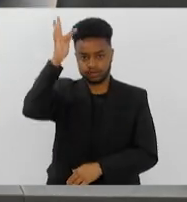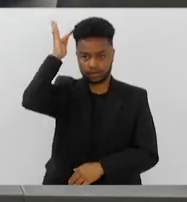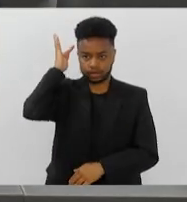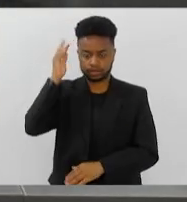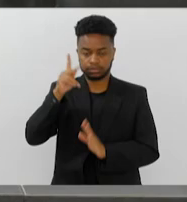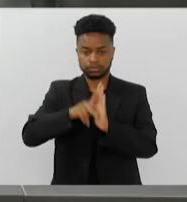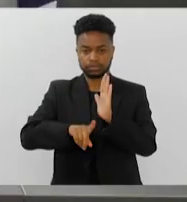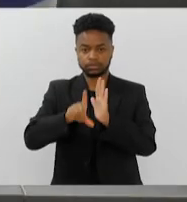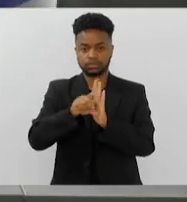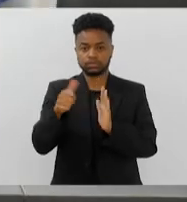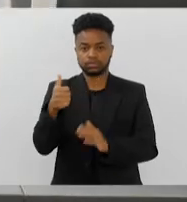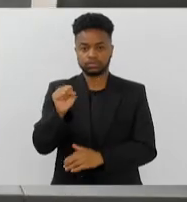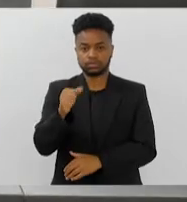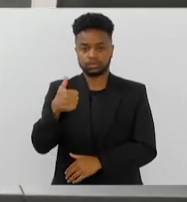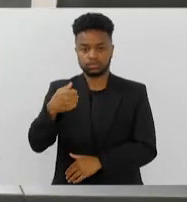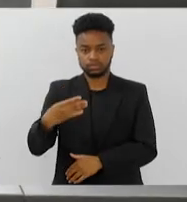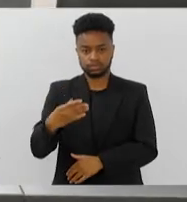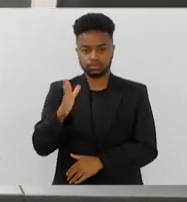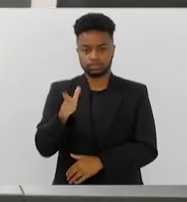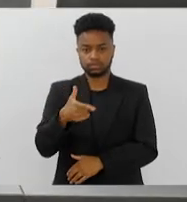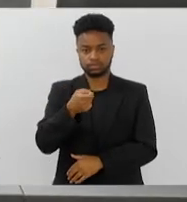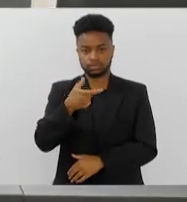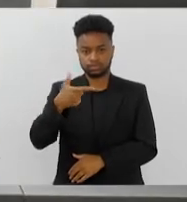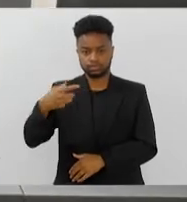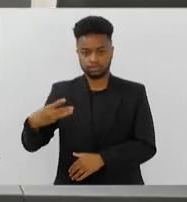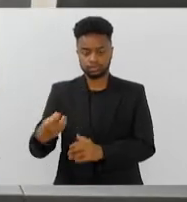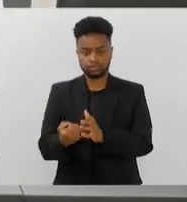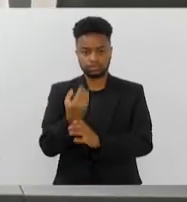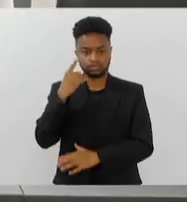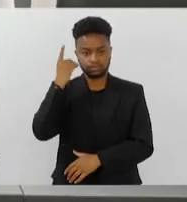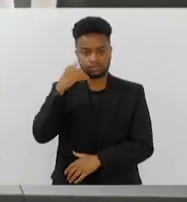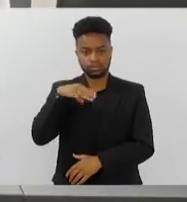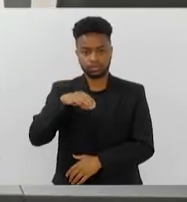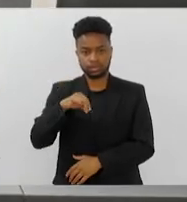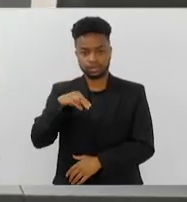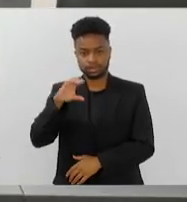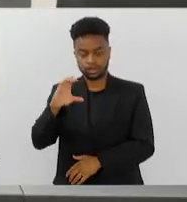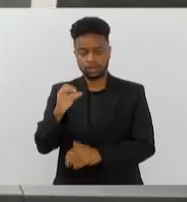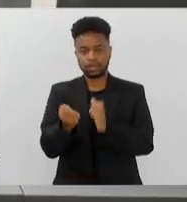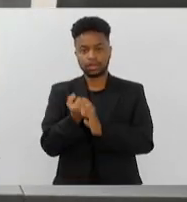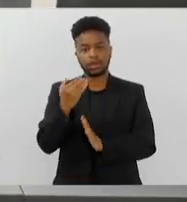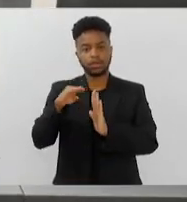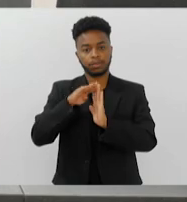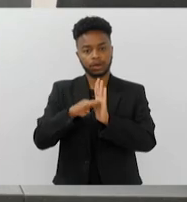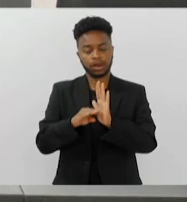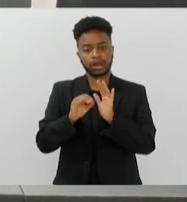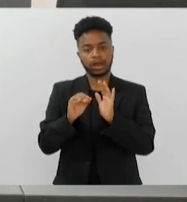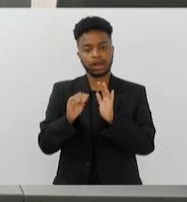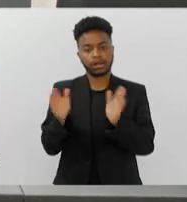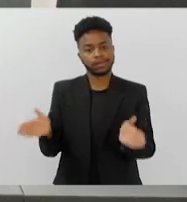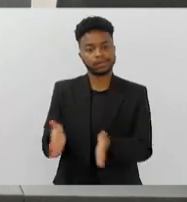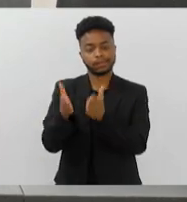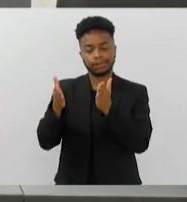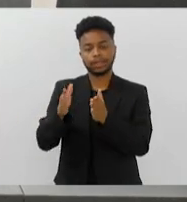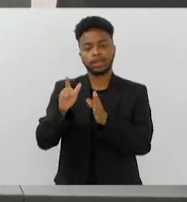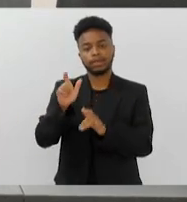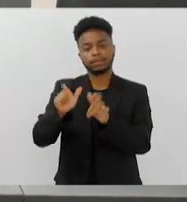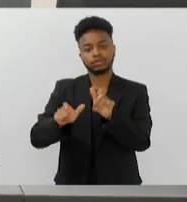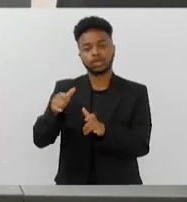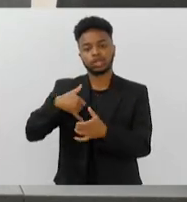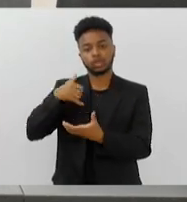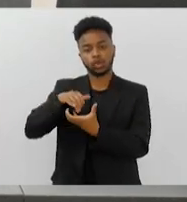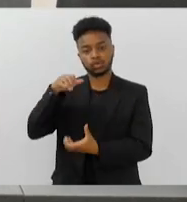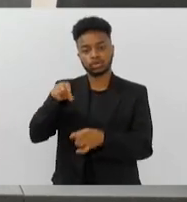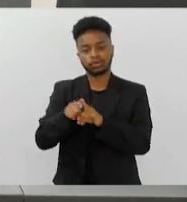o projeto de lei 1814 de 23, de autoria do deputado Carlos Mink, que cria o programa de capacitação e tecnologia para idosos e pessoas com deficiência no estado do Rio de Janeiro.